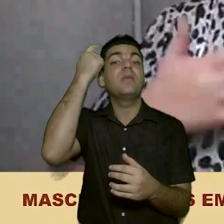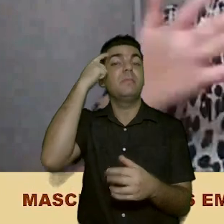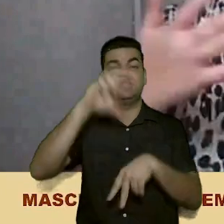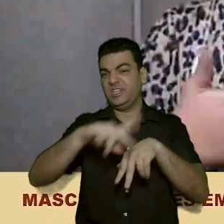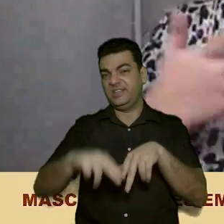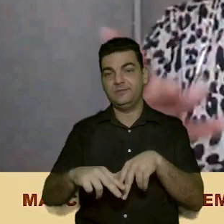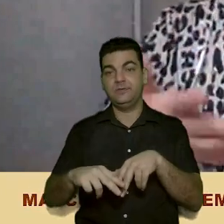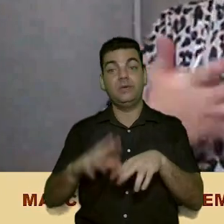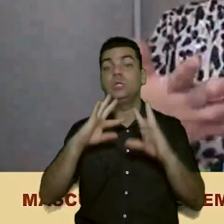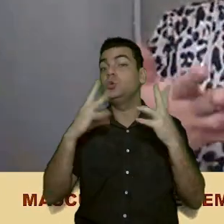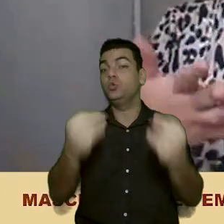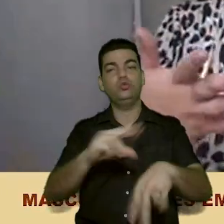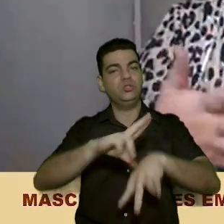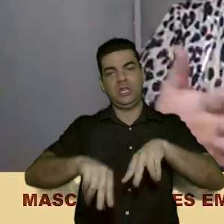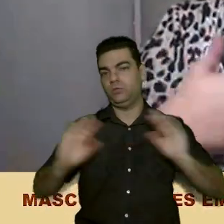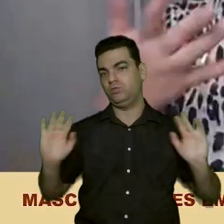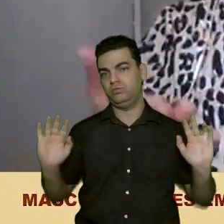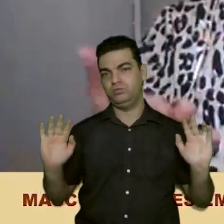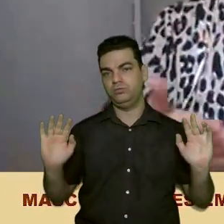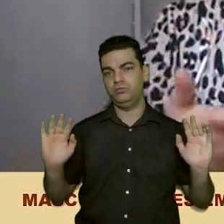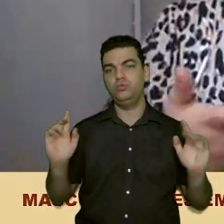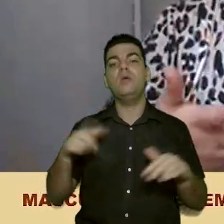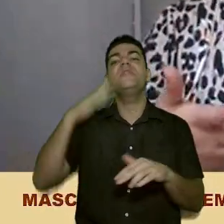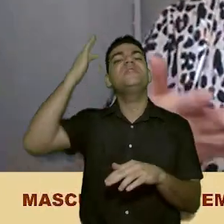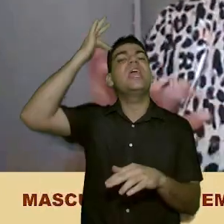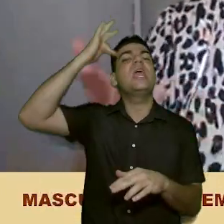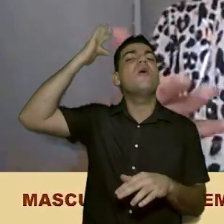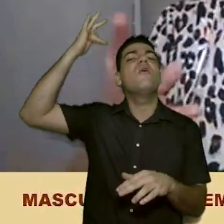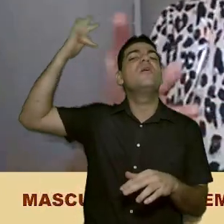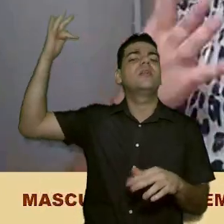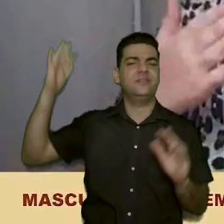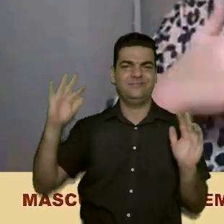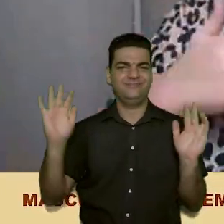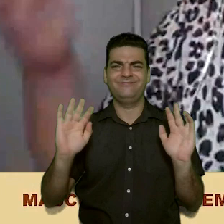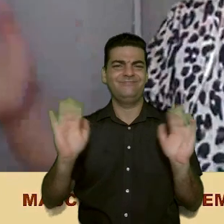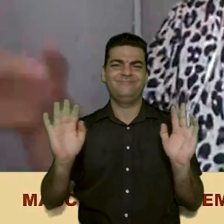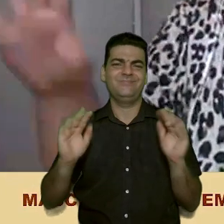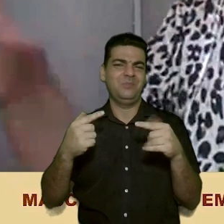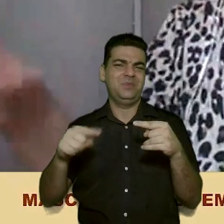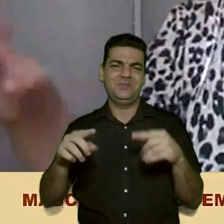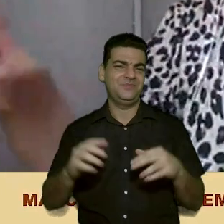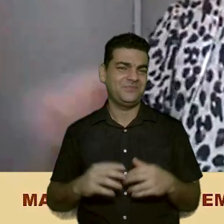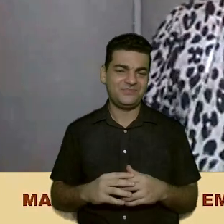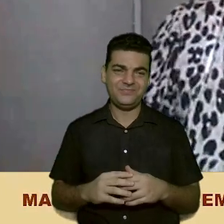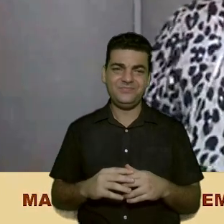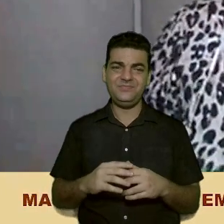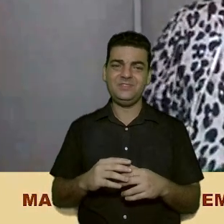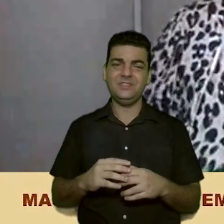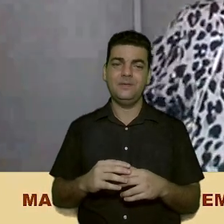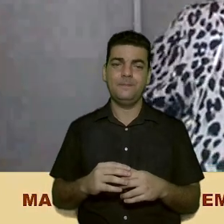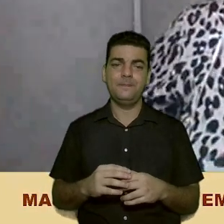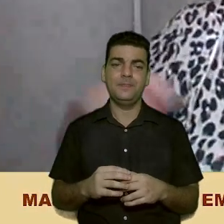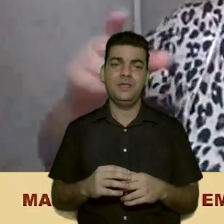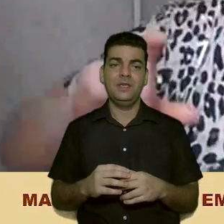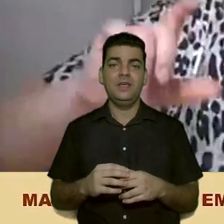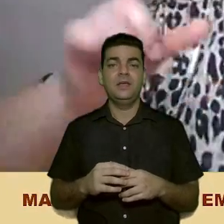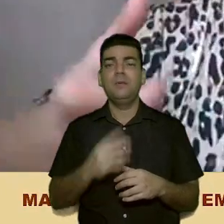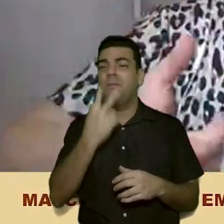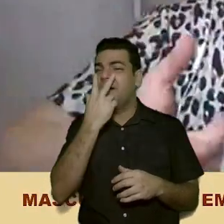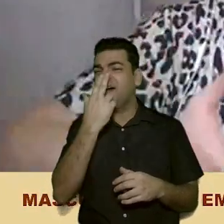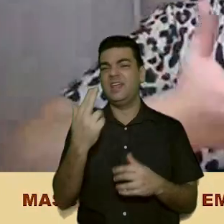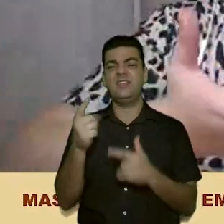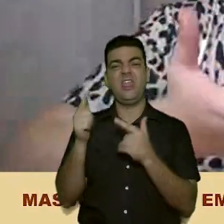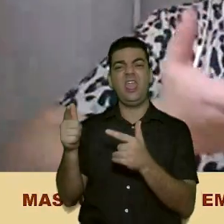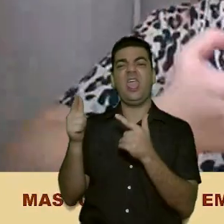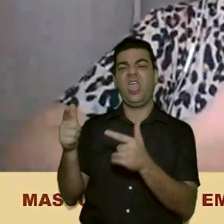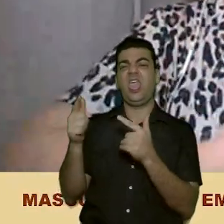não se corresponde a nada, né? Não existe essa história de ideologia de gênero, a gente está falando de gênero apenas. Né? Quando você põe essa expressão junto